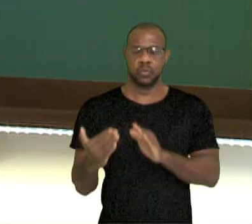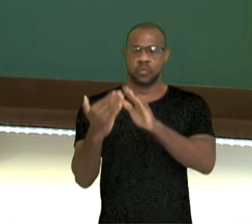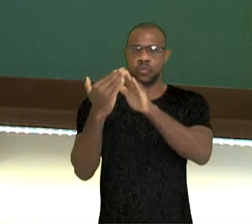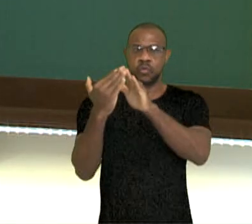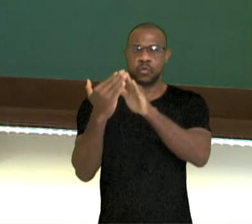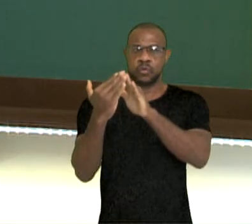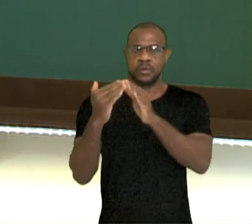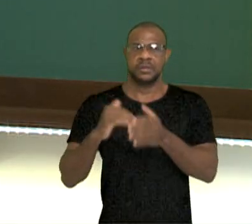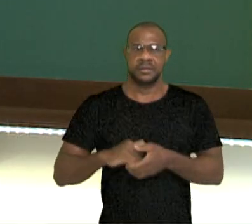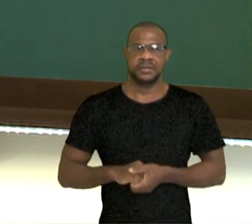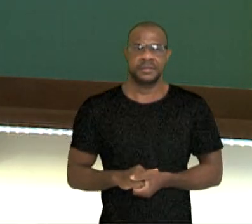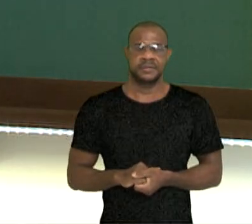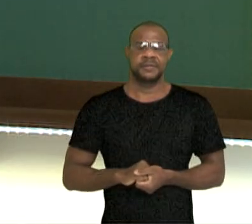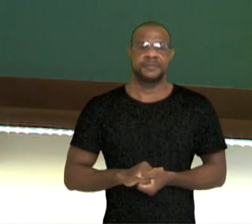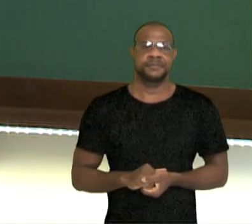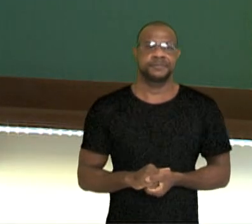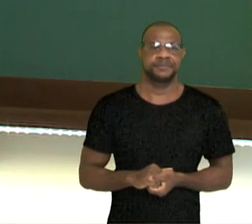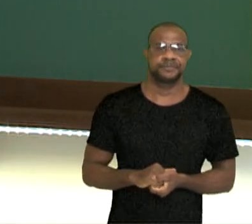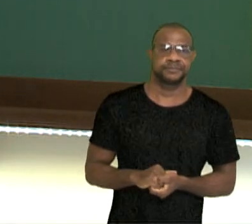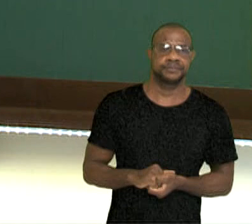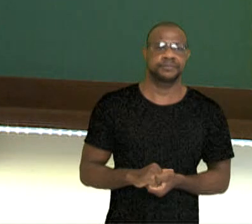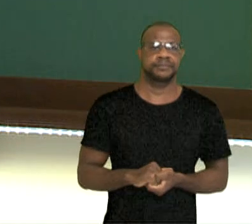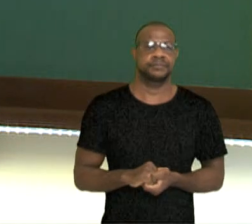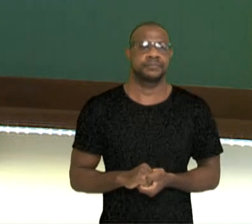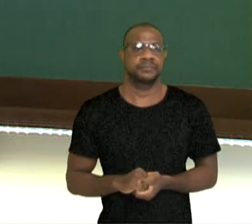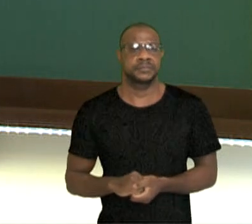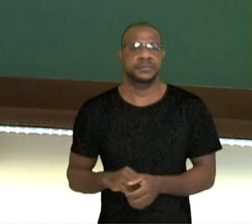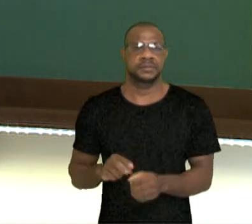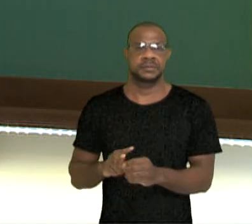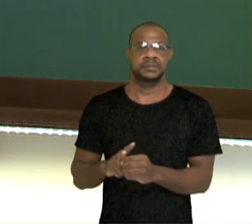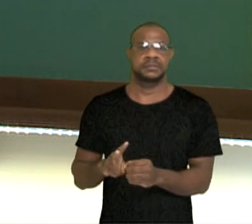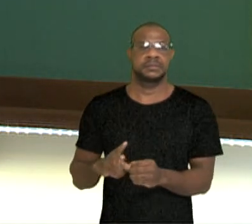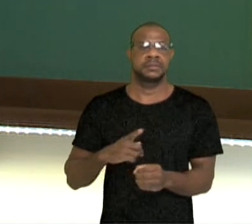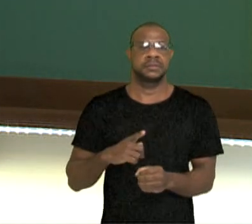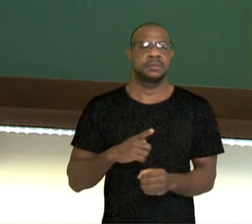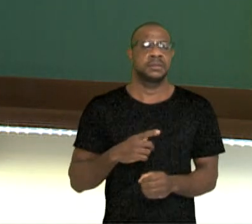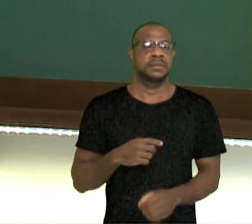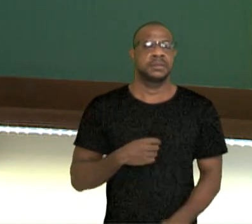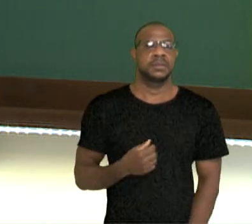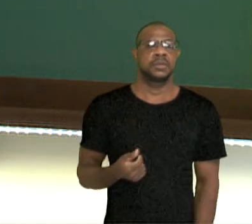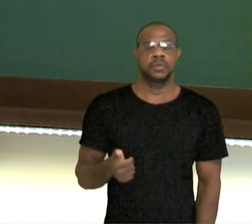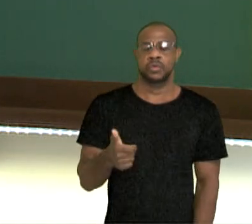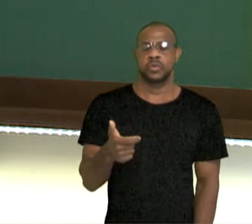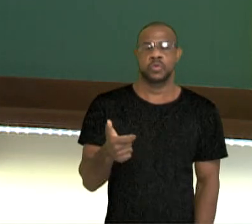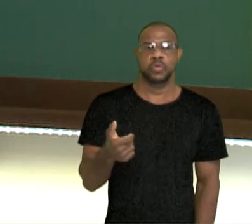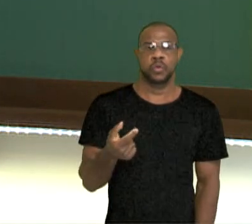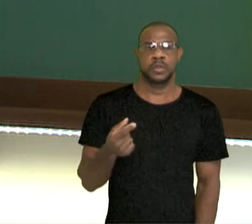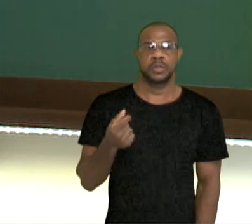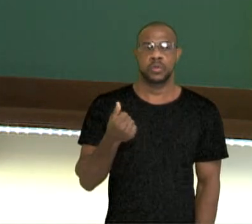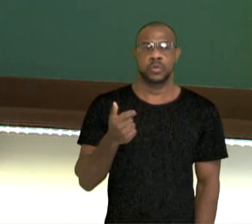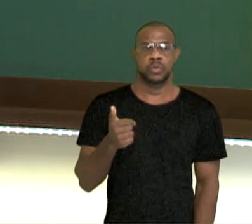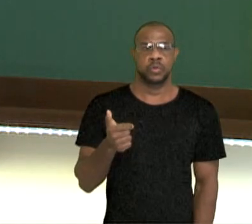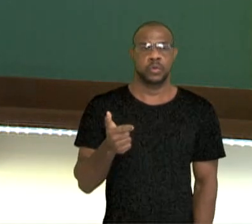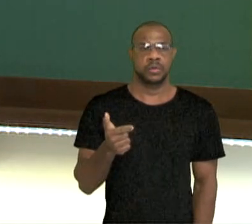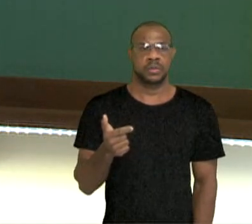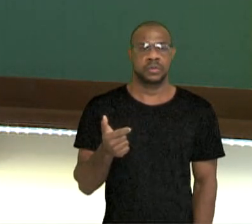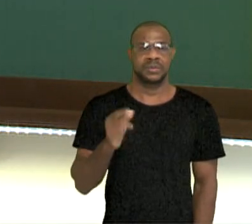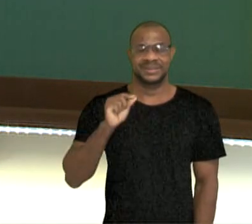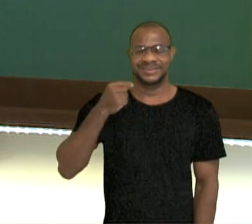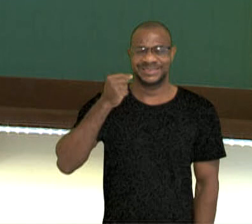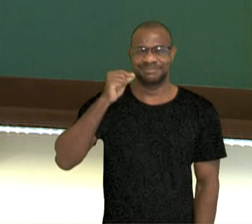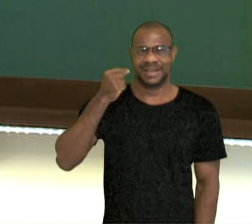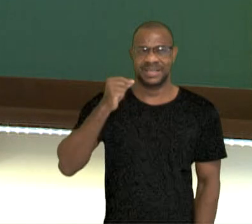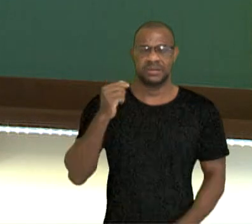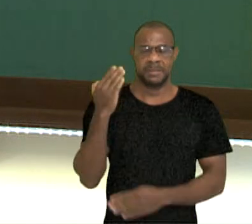cone é redondo aqui, não é, é com pontas, né? Então, são 12 palitos desculpa, 12 palitos